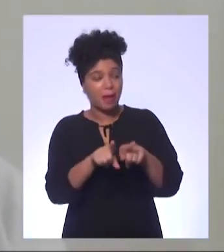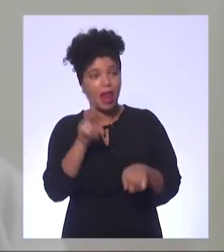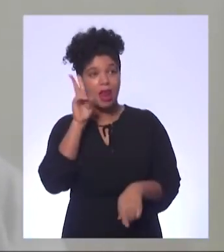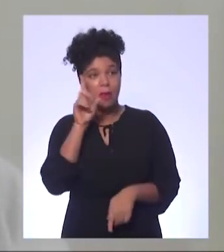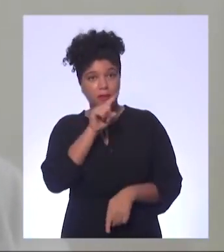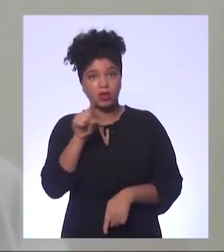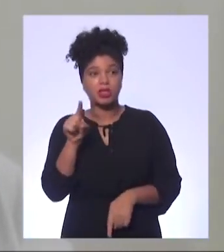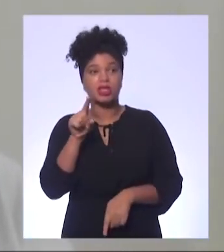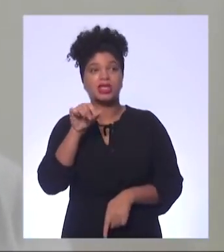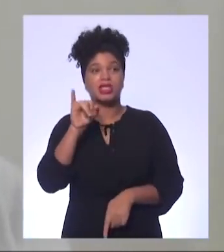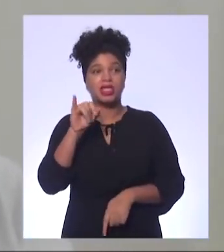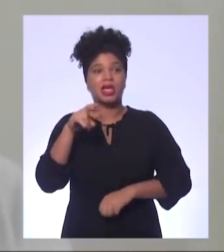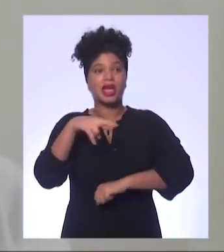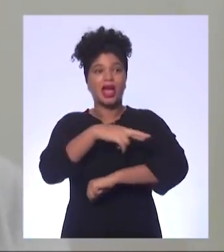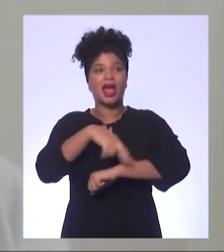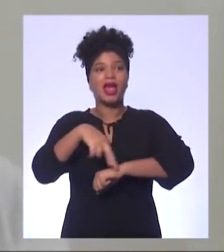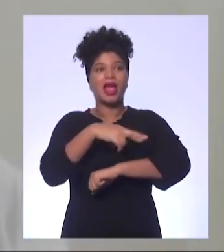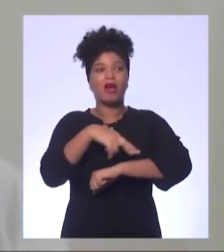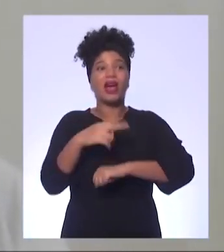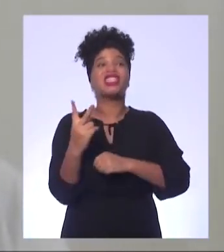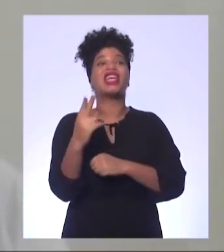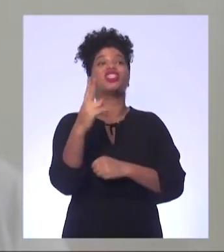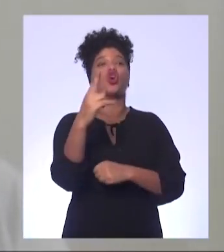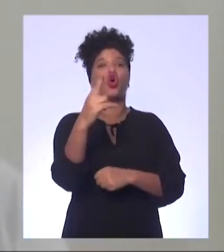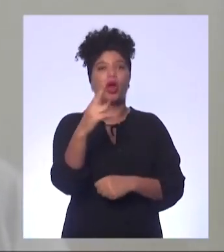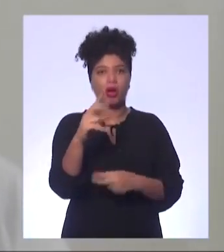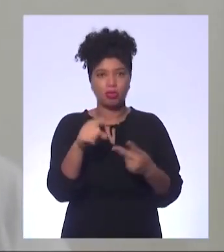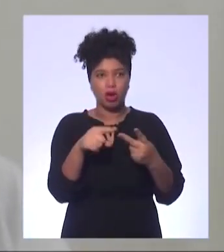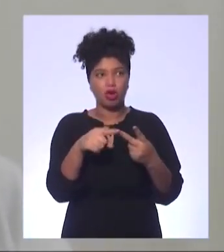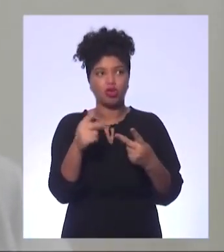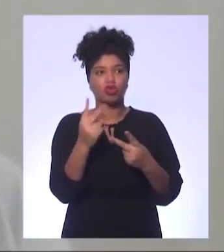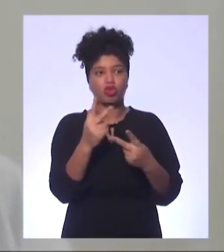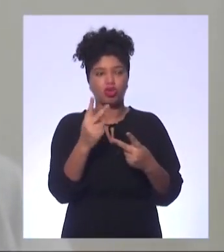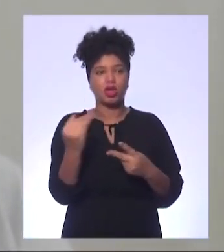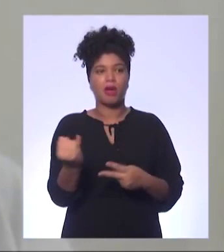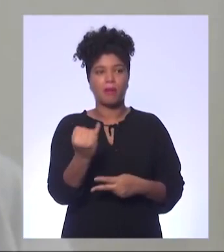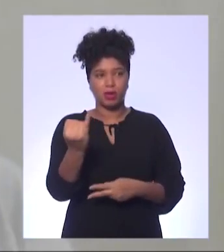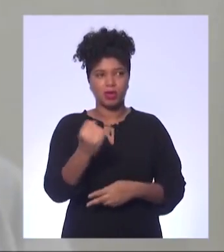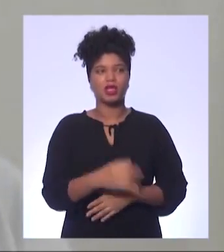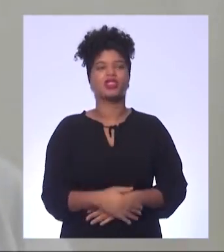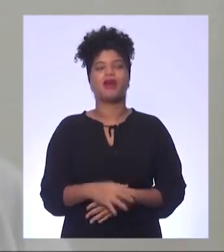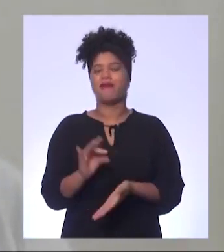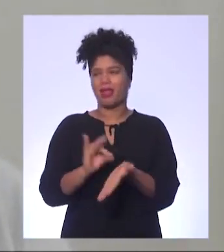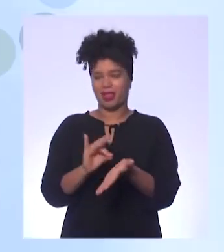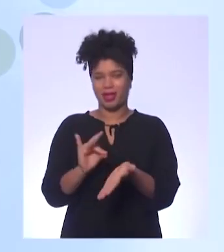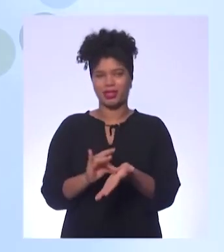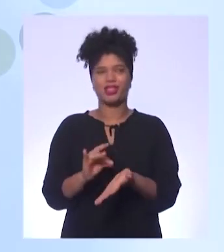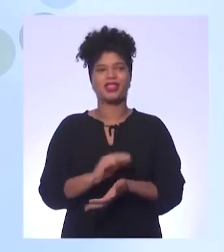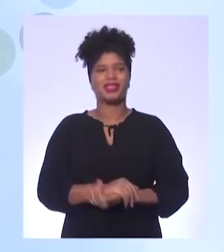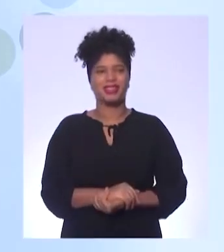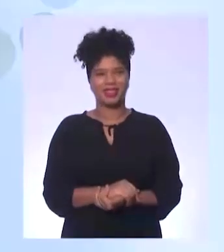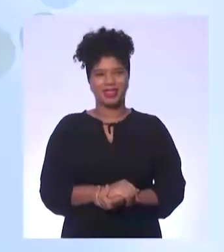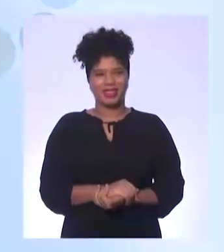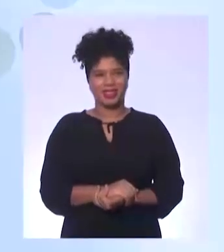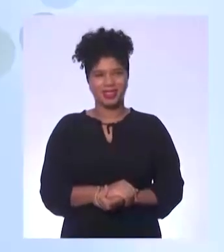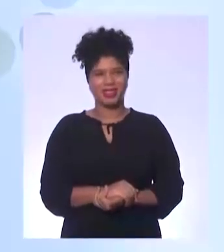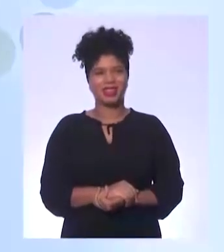tiverem régua e tesoura, certo, professora Roberta? Isso, ajuda também.